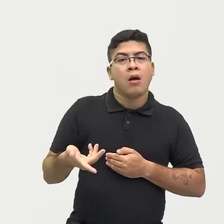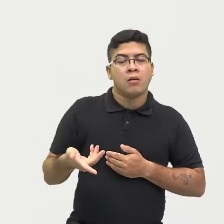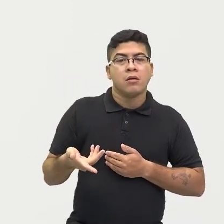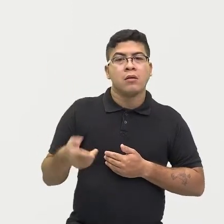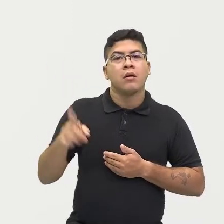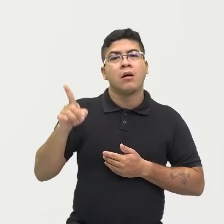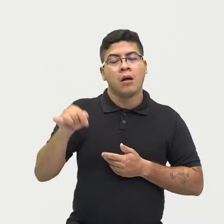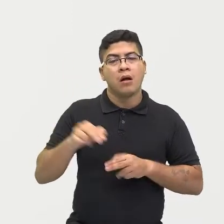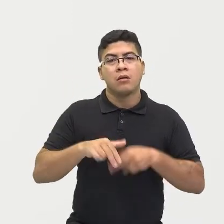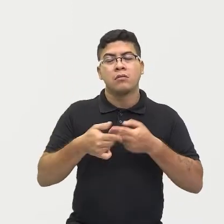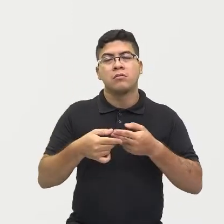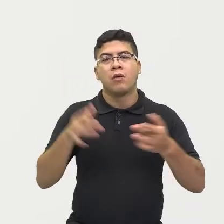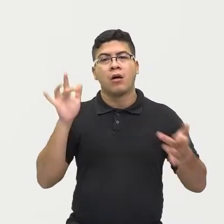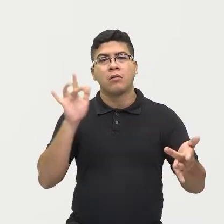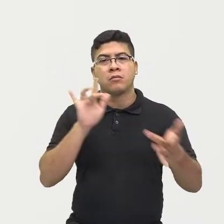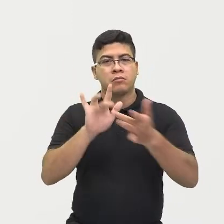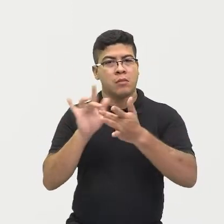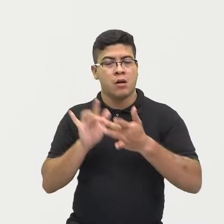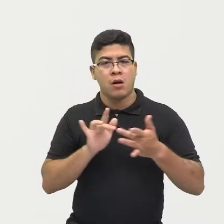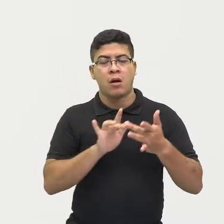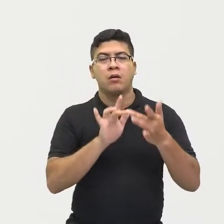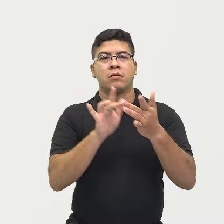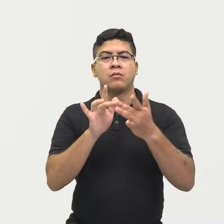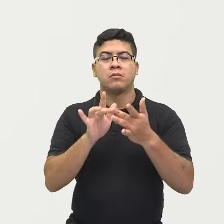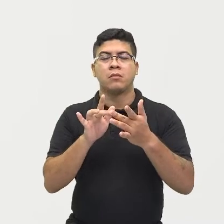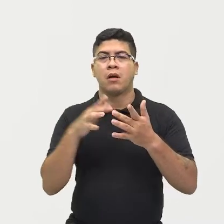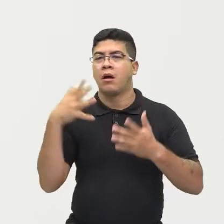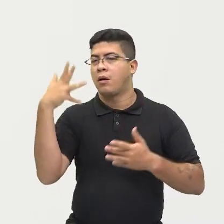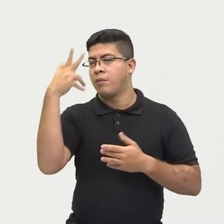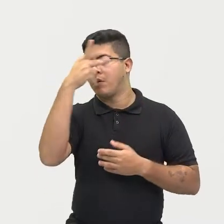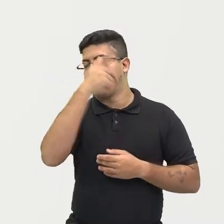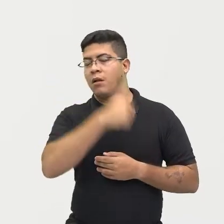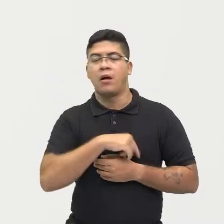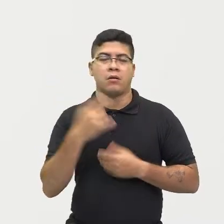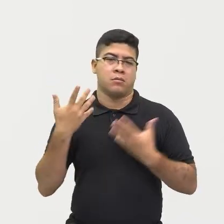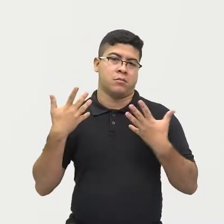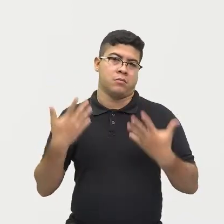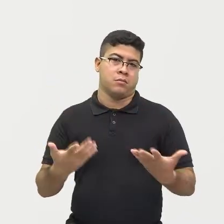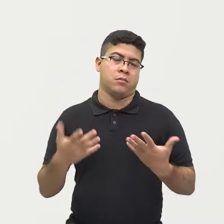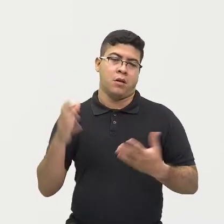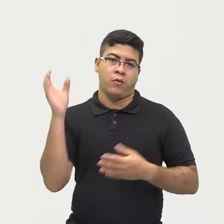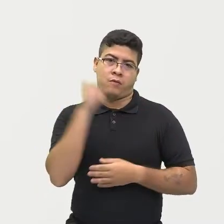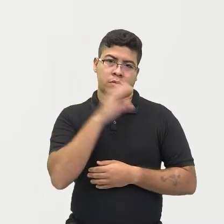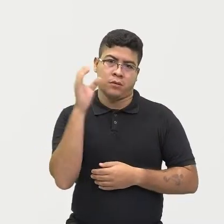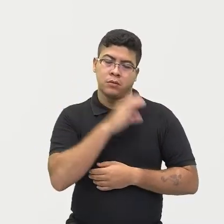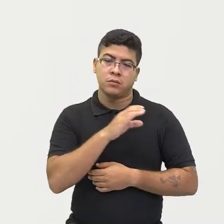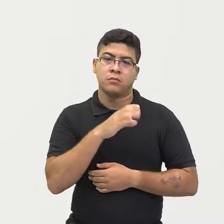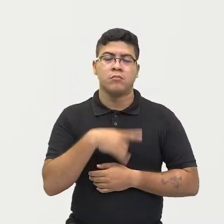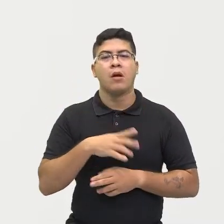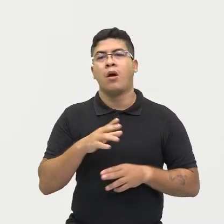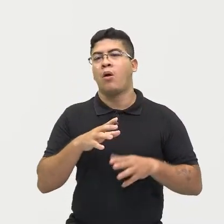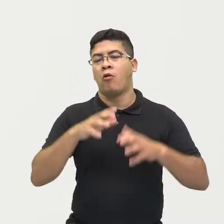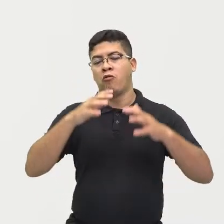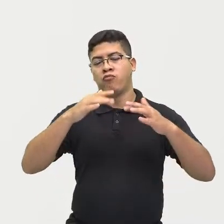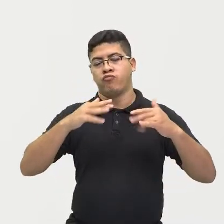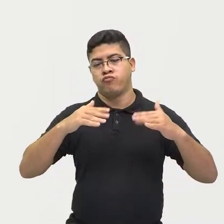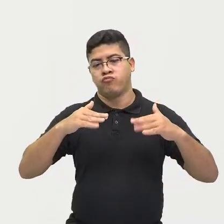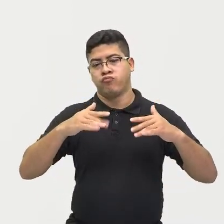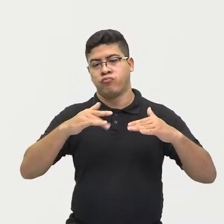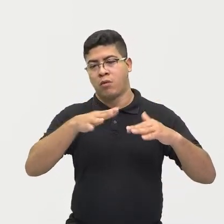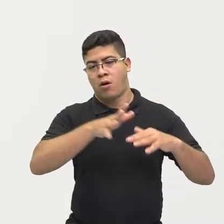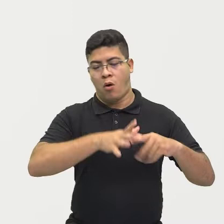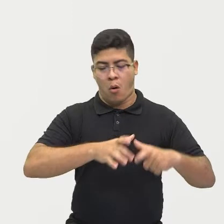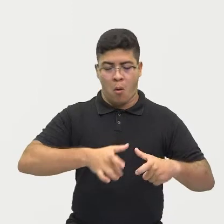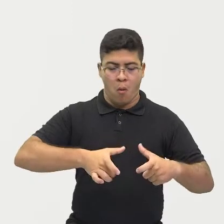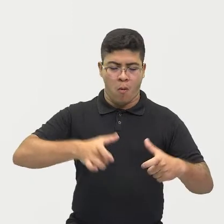estar sintonizada com isso, com essa beleza da velocidade. Vai estar sintonizada com as grandes metrópoles, o novo.